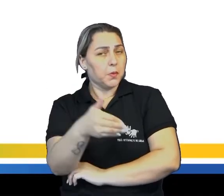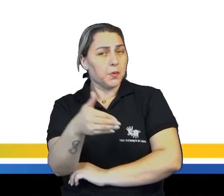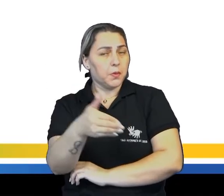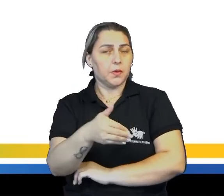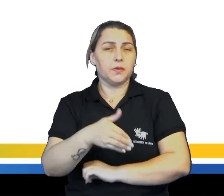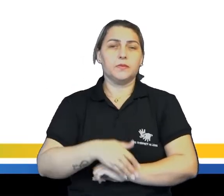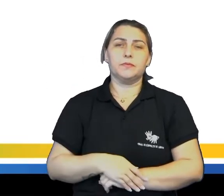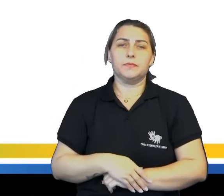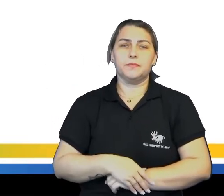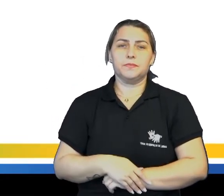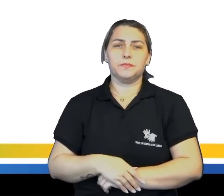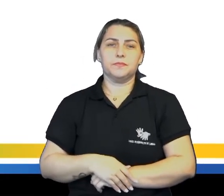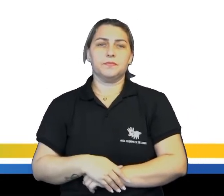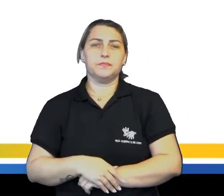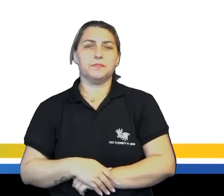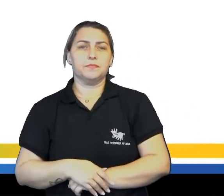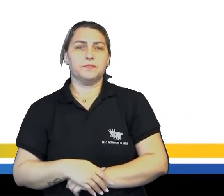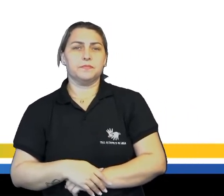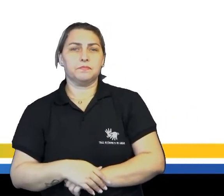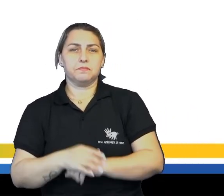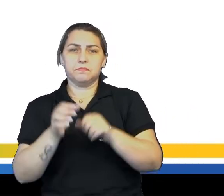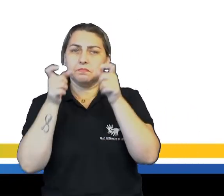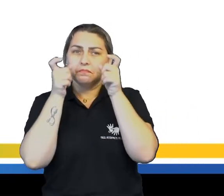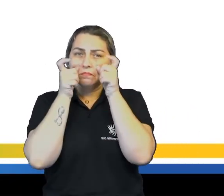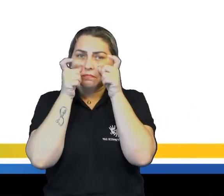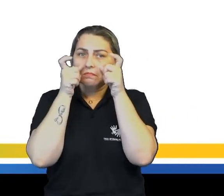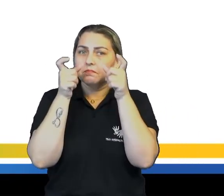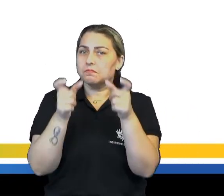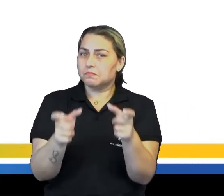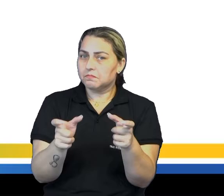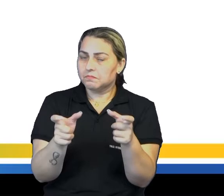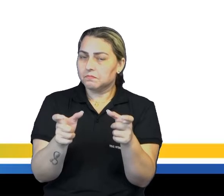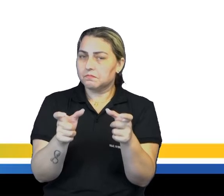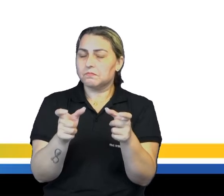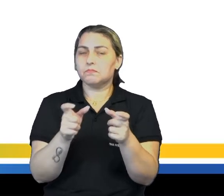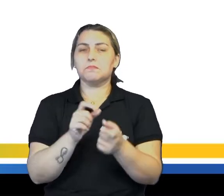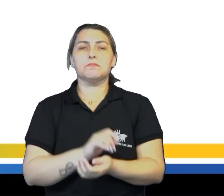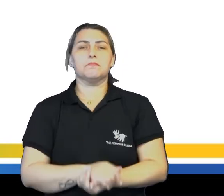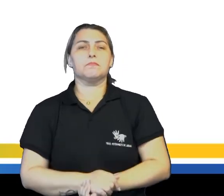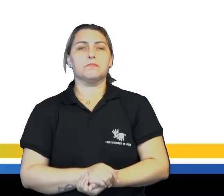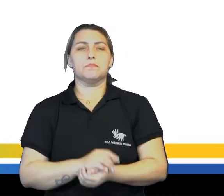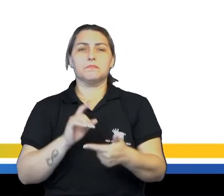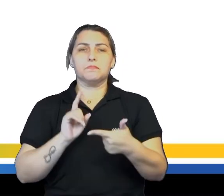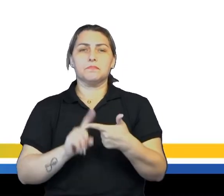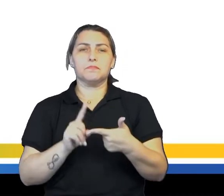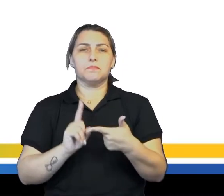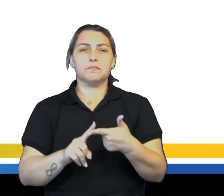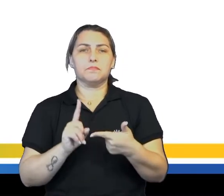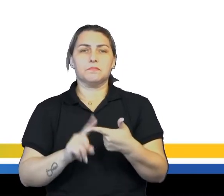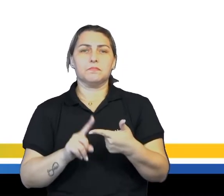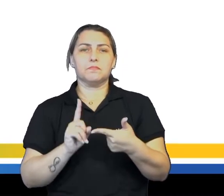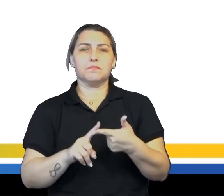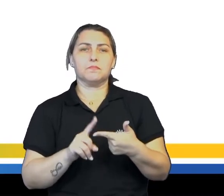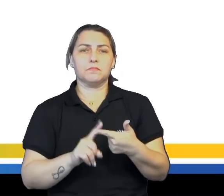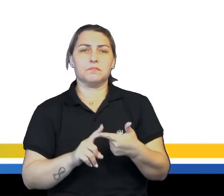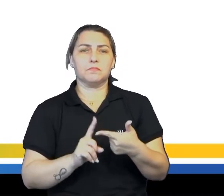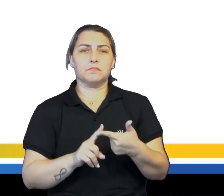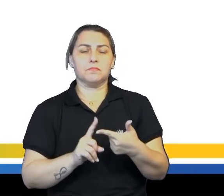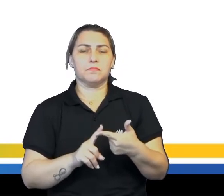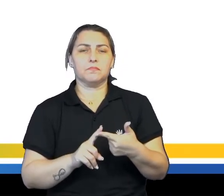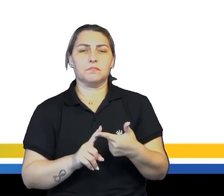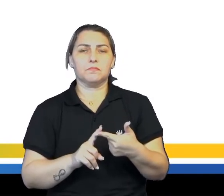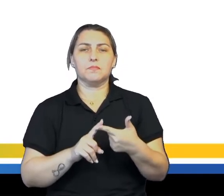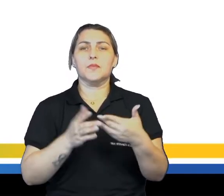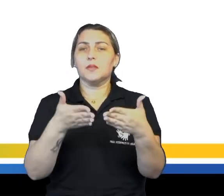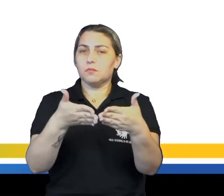frequência. Na primeira nós temos assim: e véi, que é ver se presta atenção. Na segunda nós